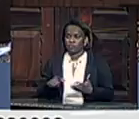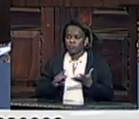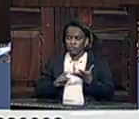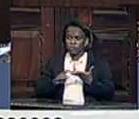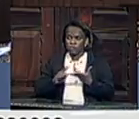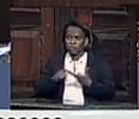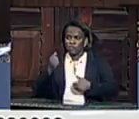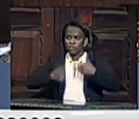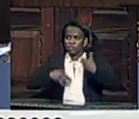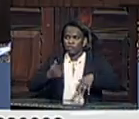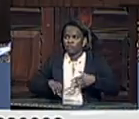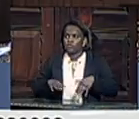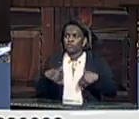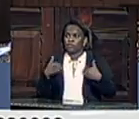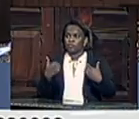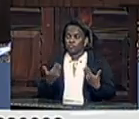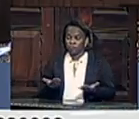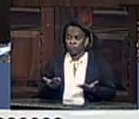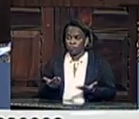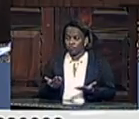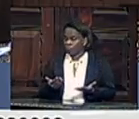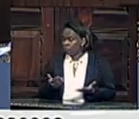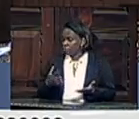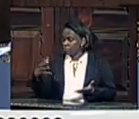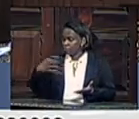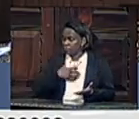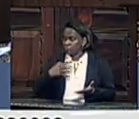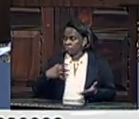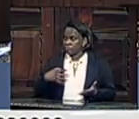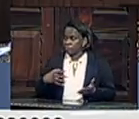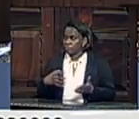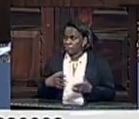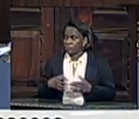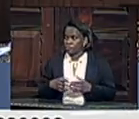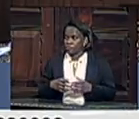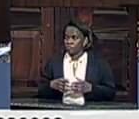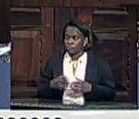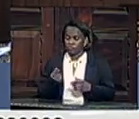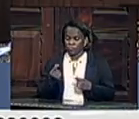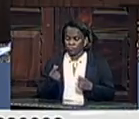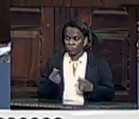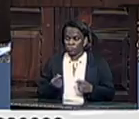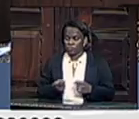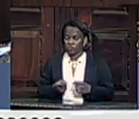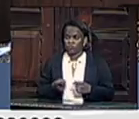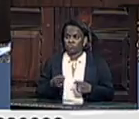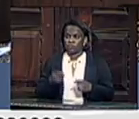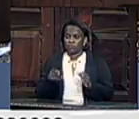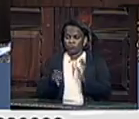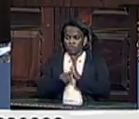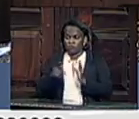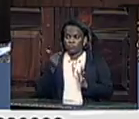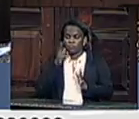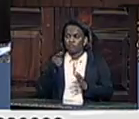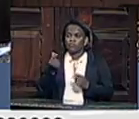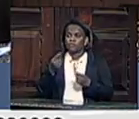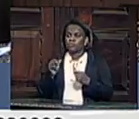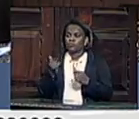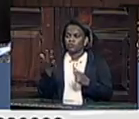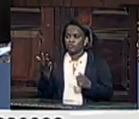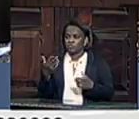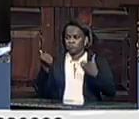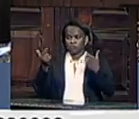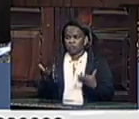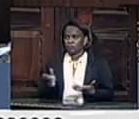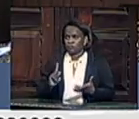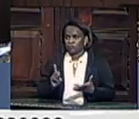detalhado qual é o impacto financeiro da medida. Ou seja,